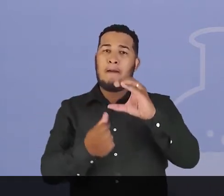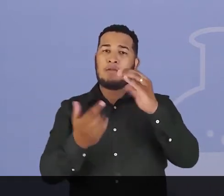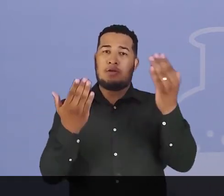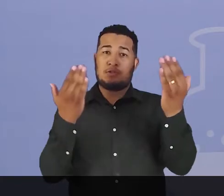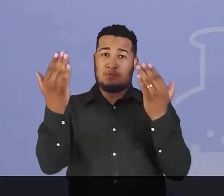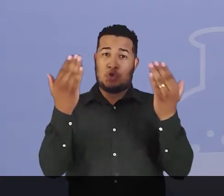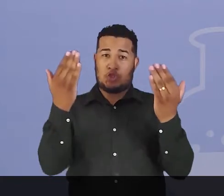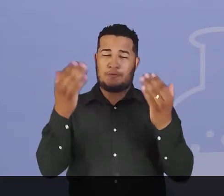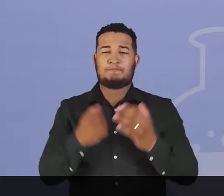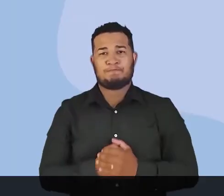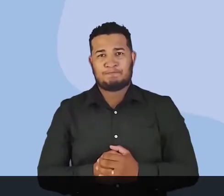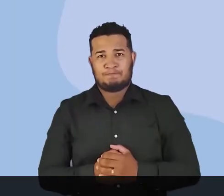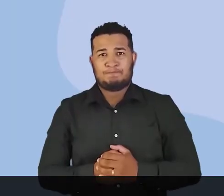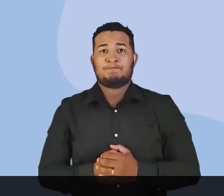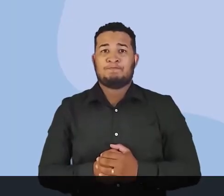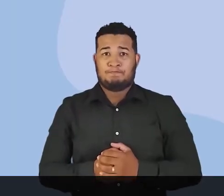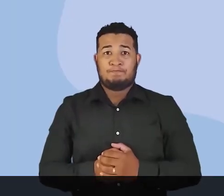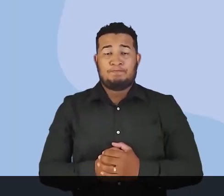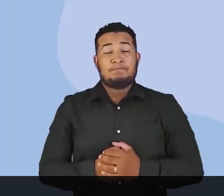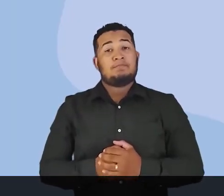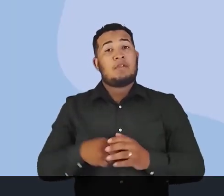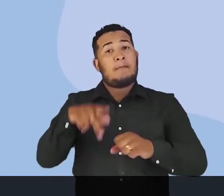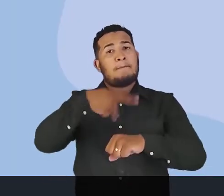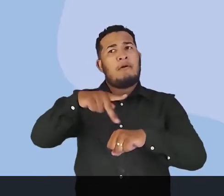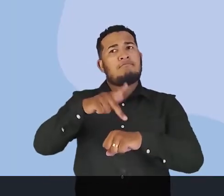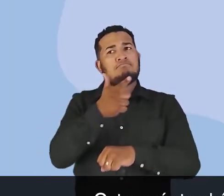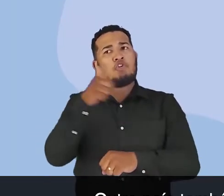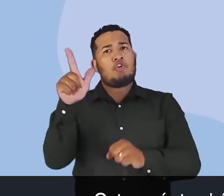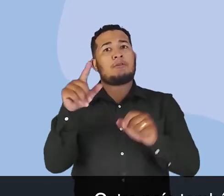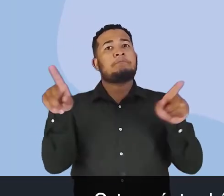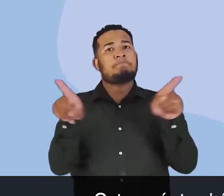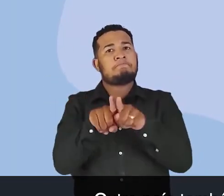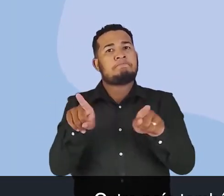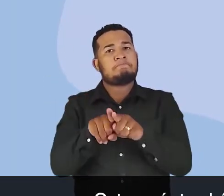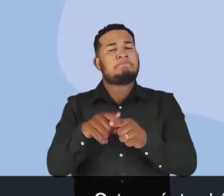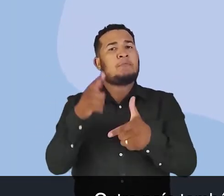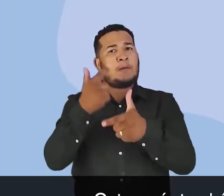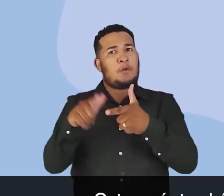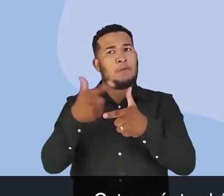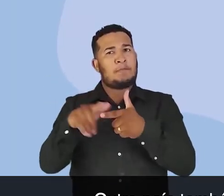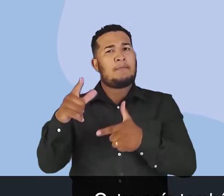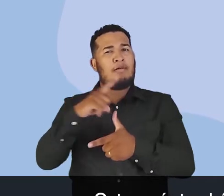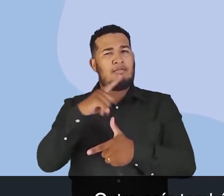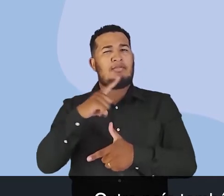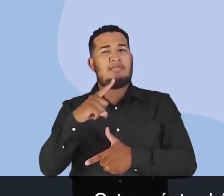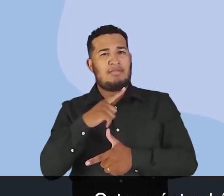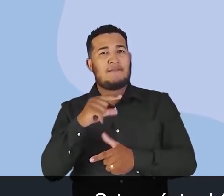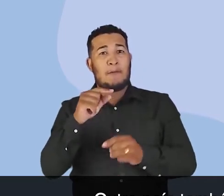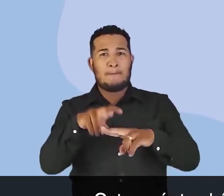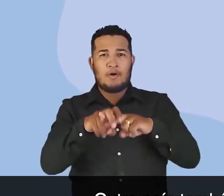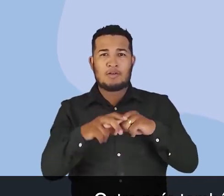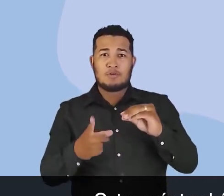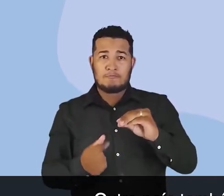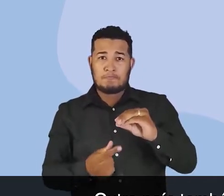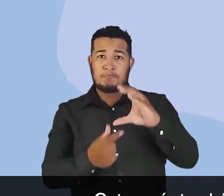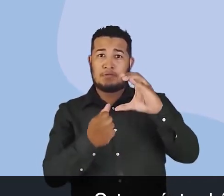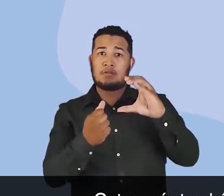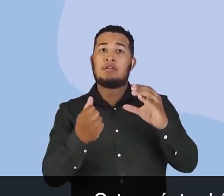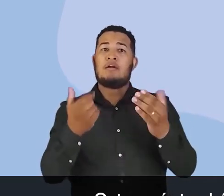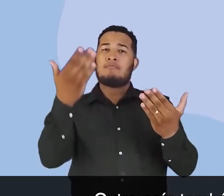capital especulativo. Vamos continuar, então? Outro país que também teve o seu reflexo aí